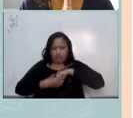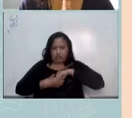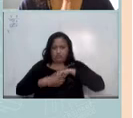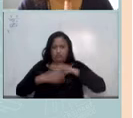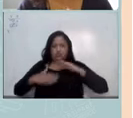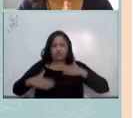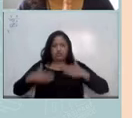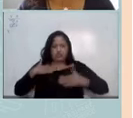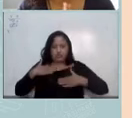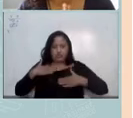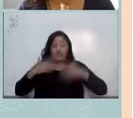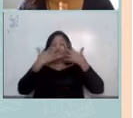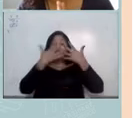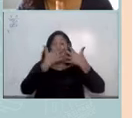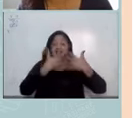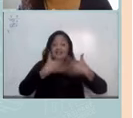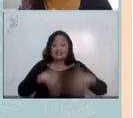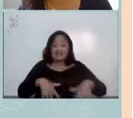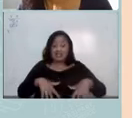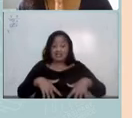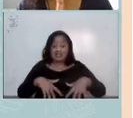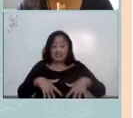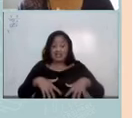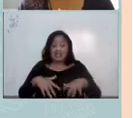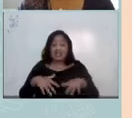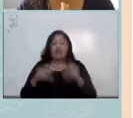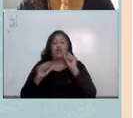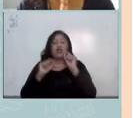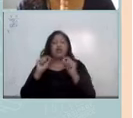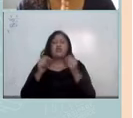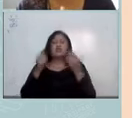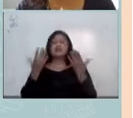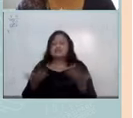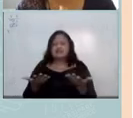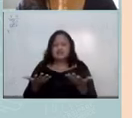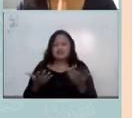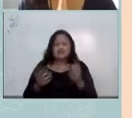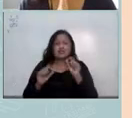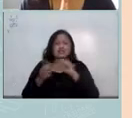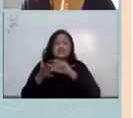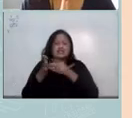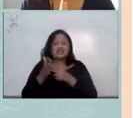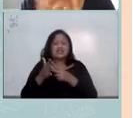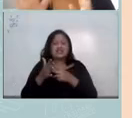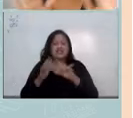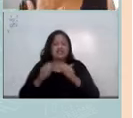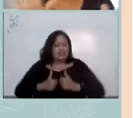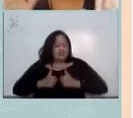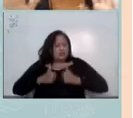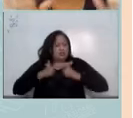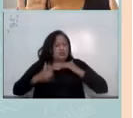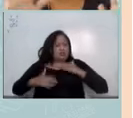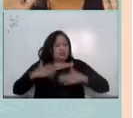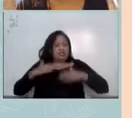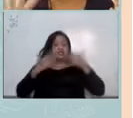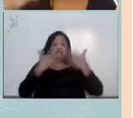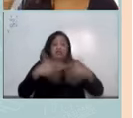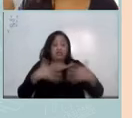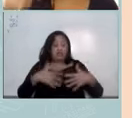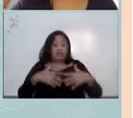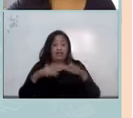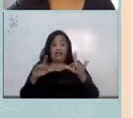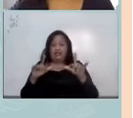imunidade natural, ela é inespecífica. Como assim? O que significa isso? Quer dizer que ela não vai fazer